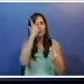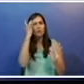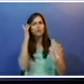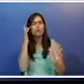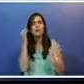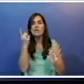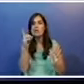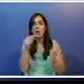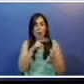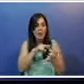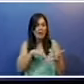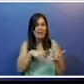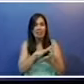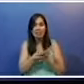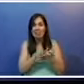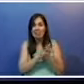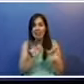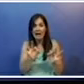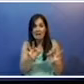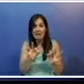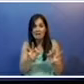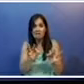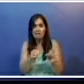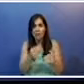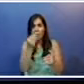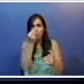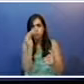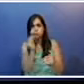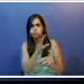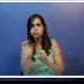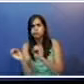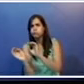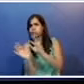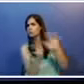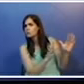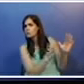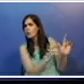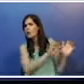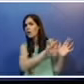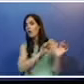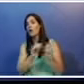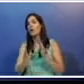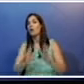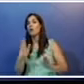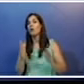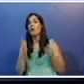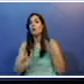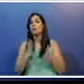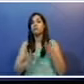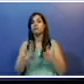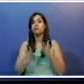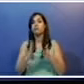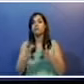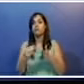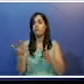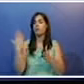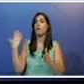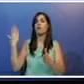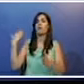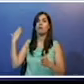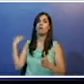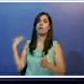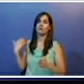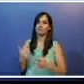leitor competente poderá ficar para trás na corrida da vida. É por isso que os meios de